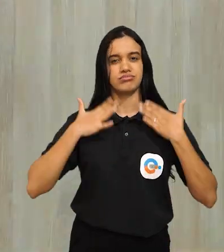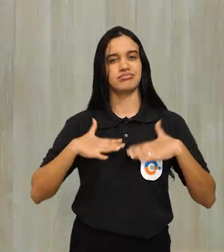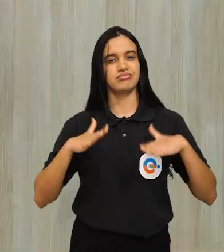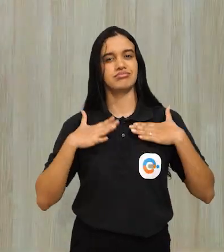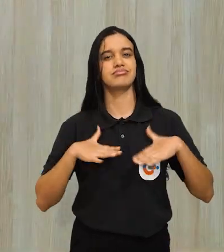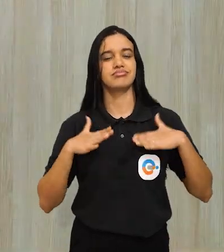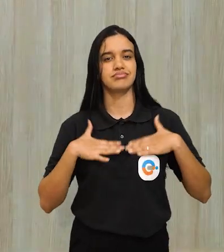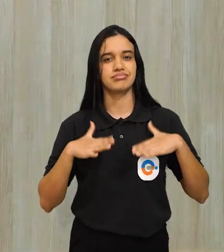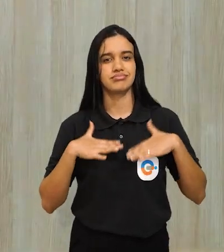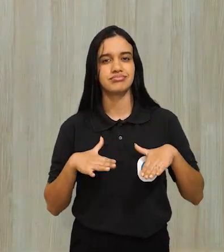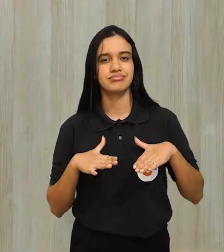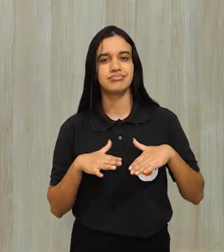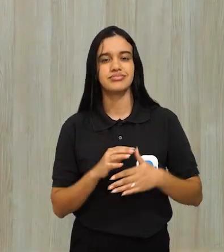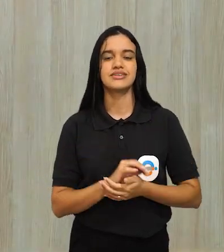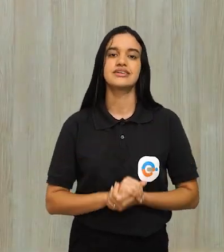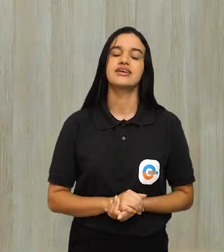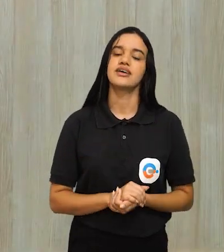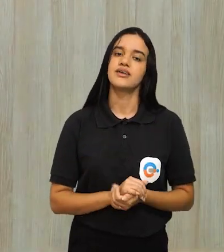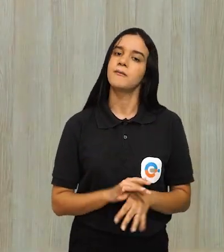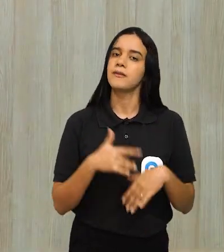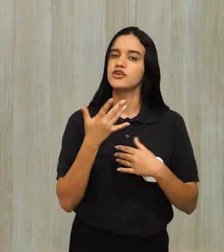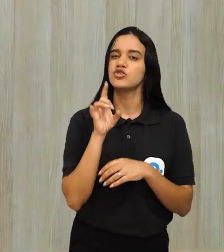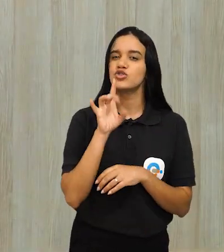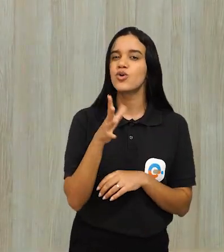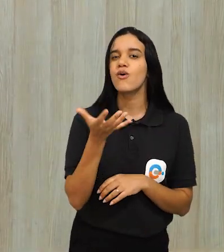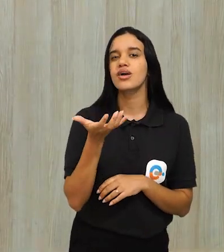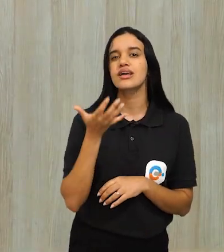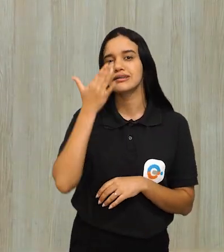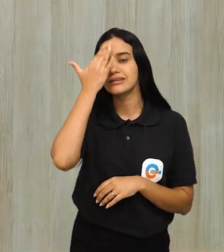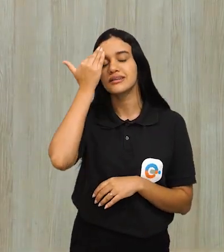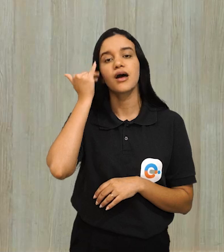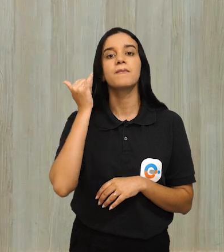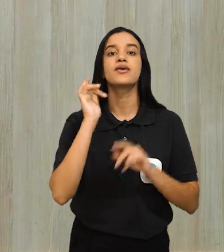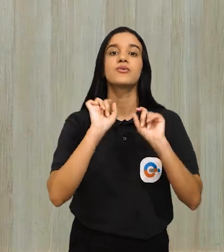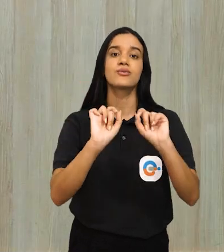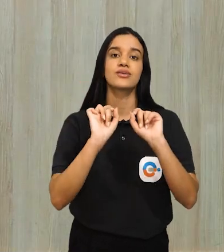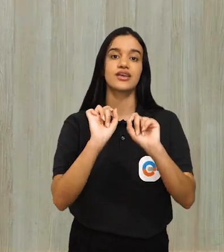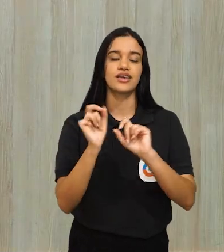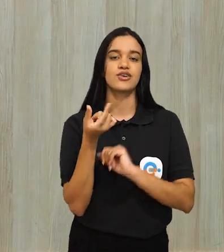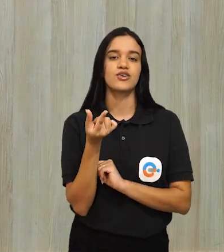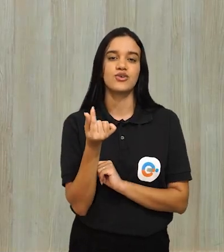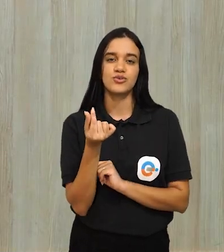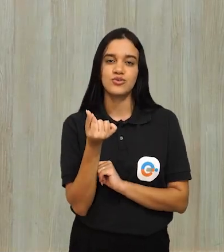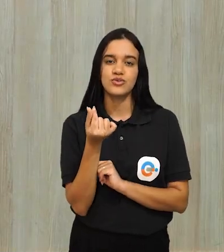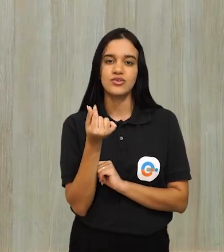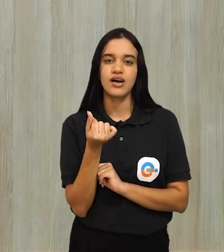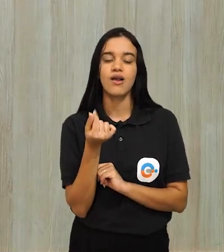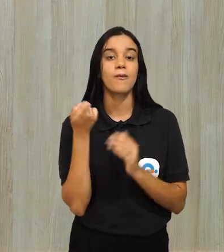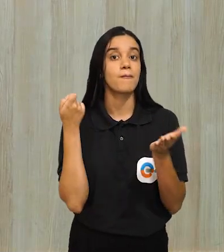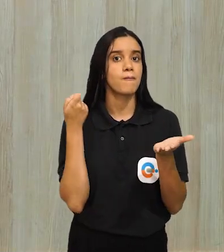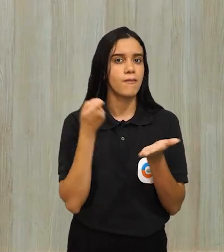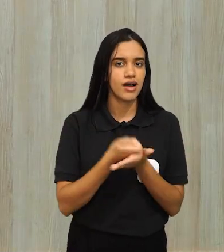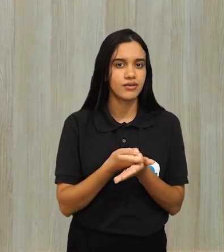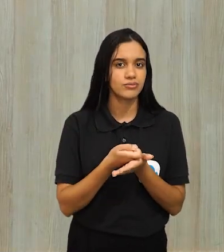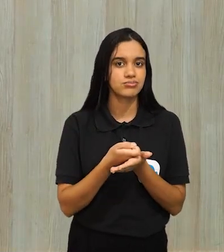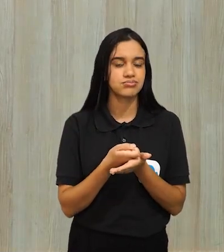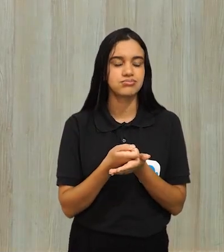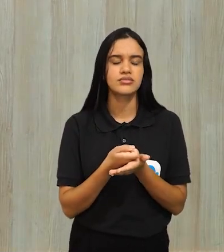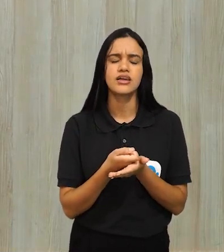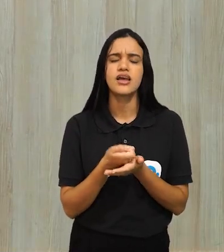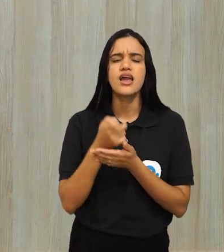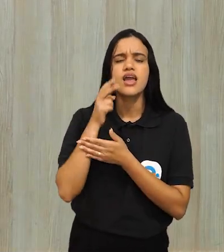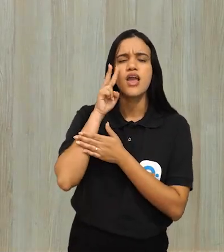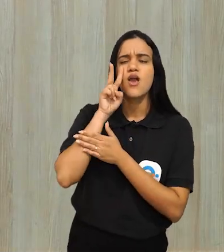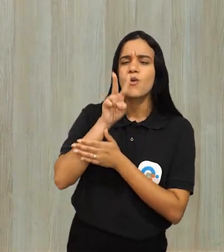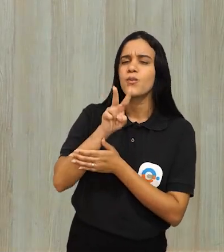tranquila tá a questão só quer saber o valor que Ronaldo pagou eu